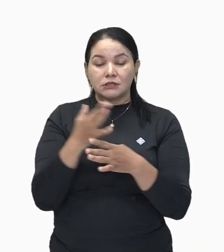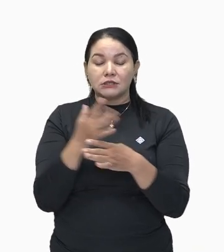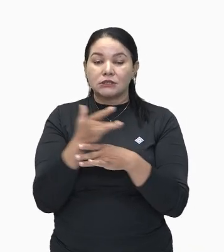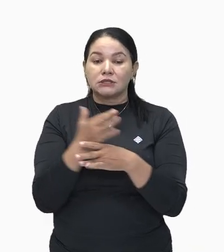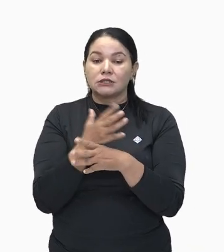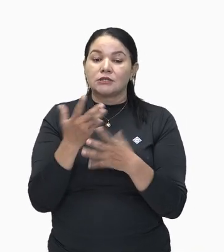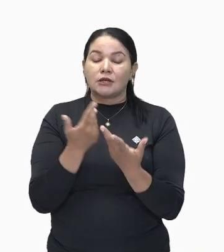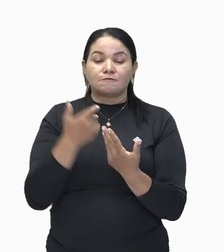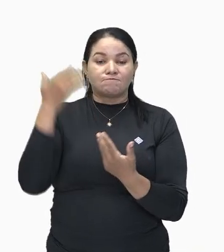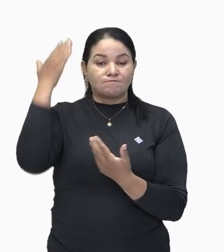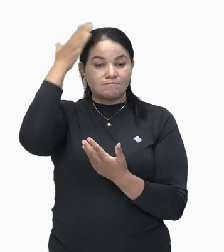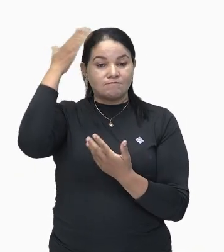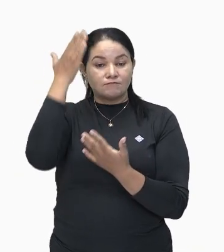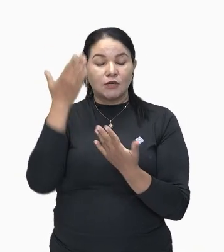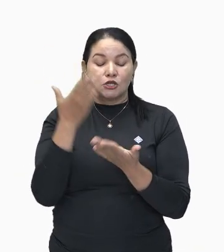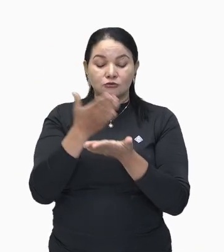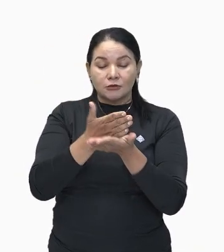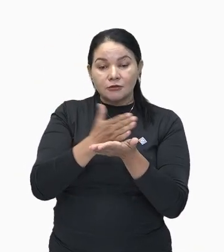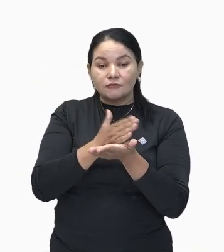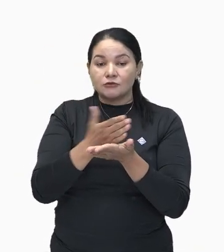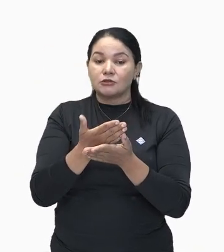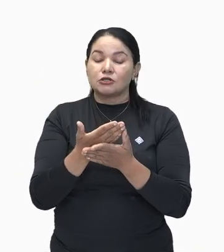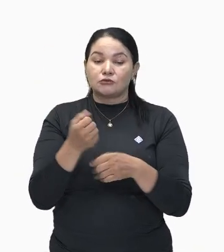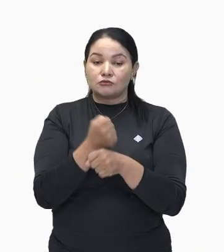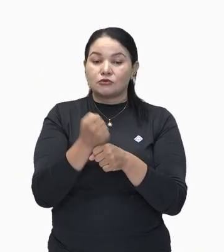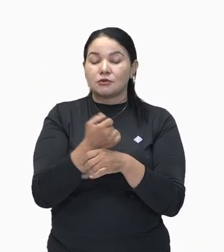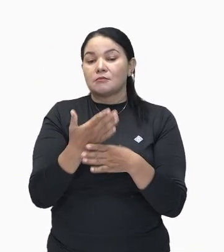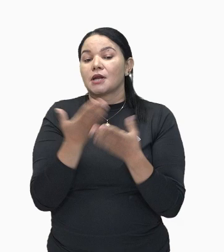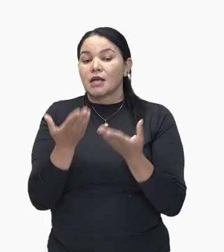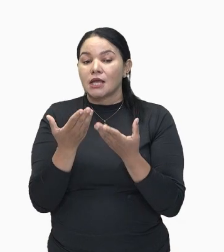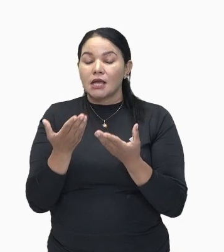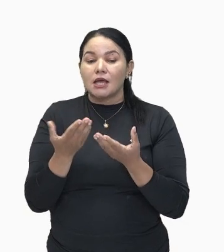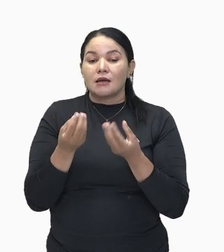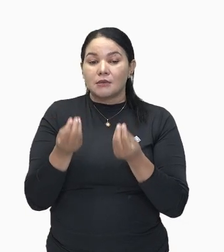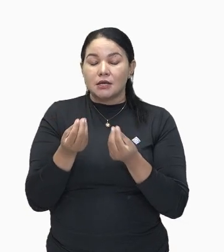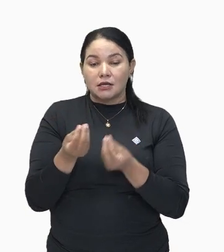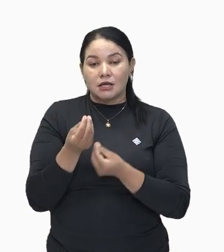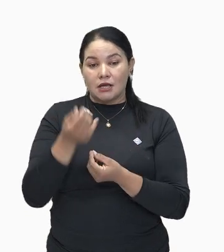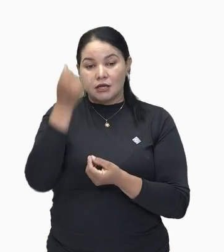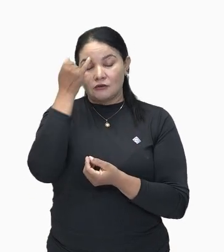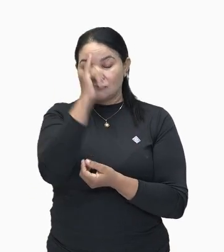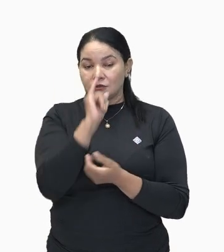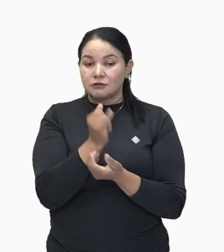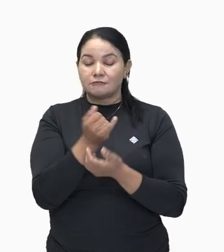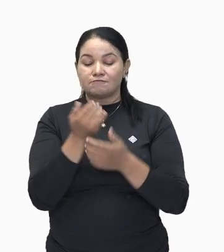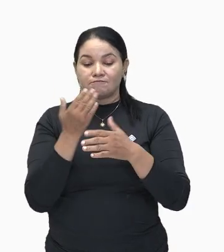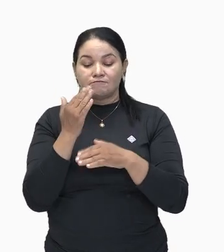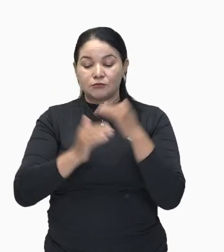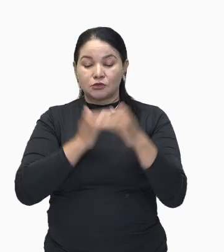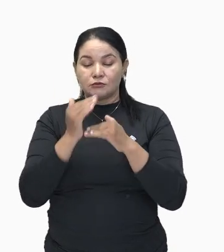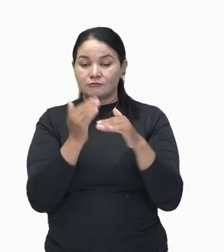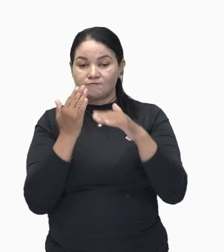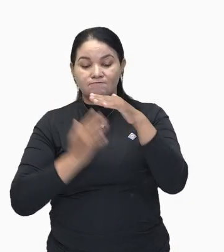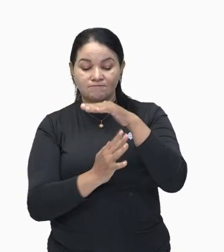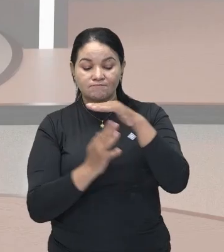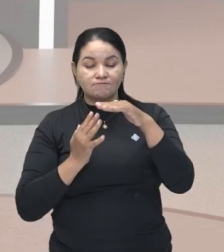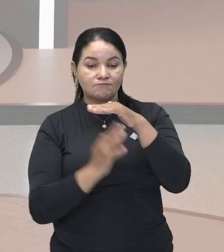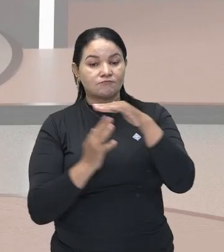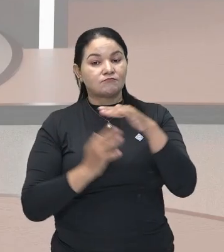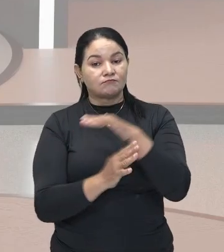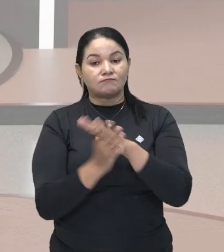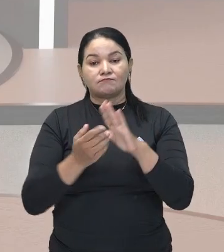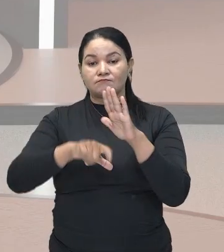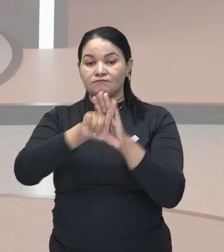tá? Realmente aí para evitar, né, esse processo de imigração ilegal, tá? E além disso, né,